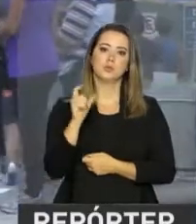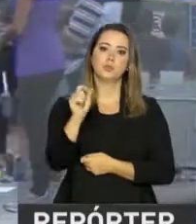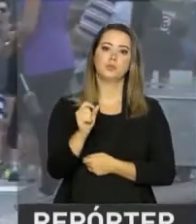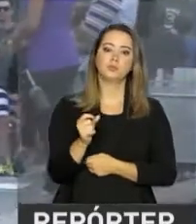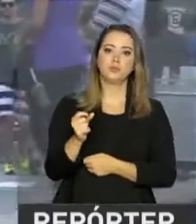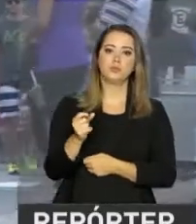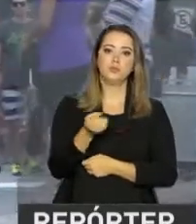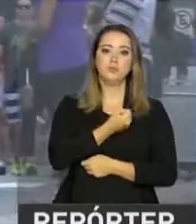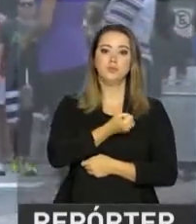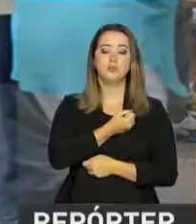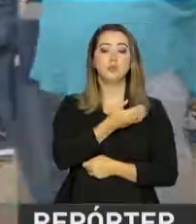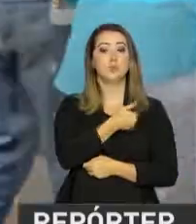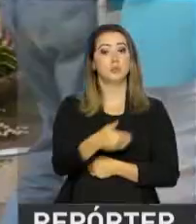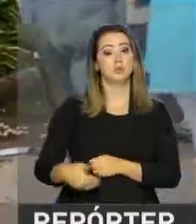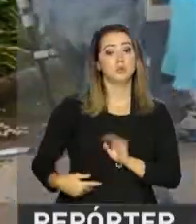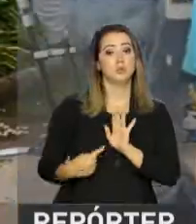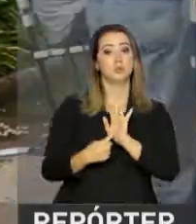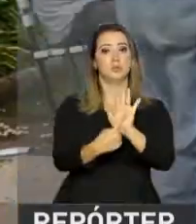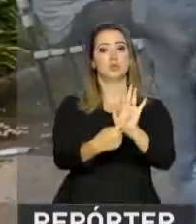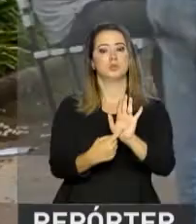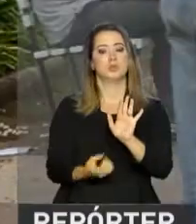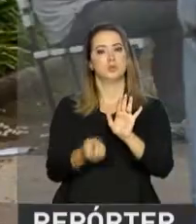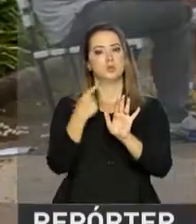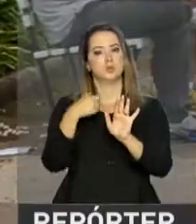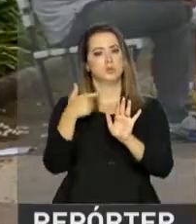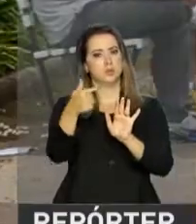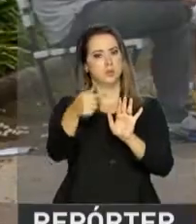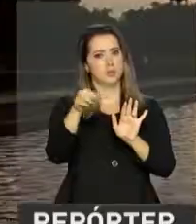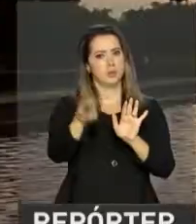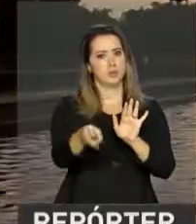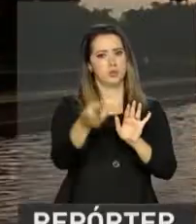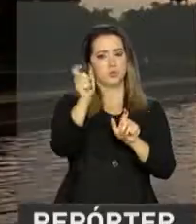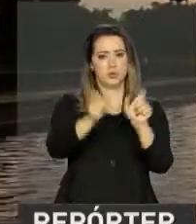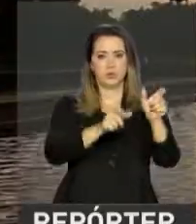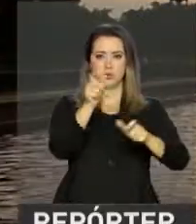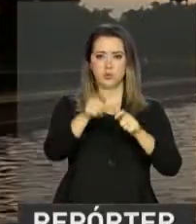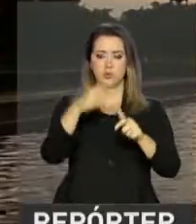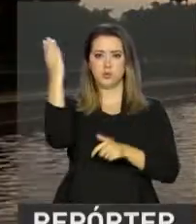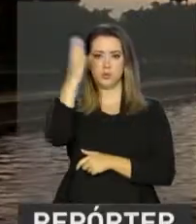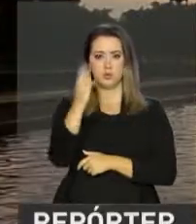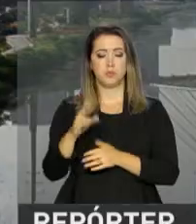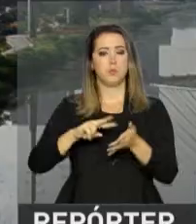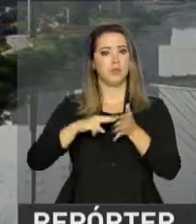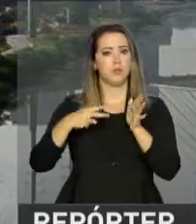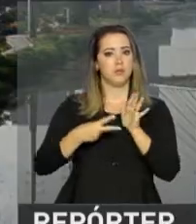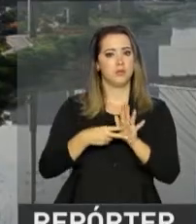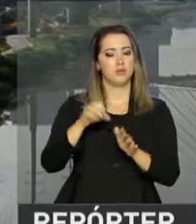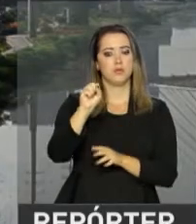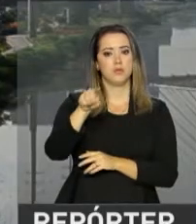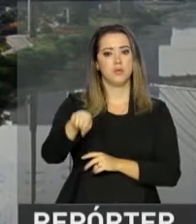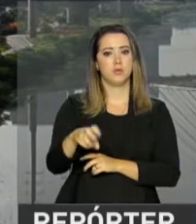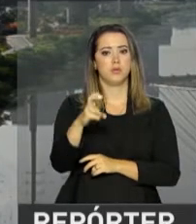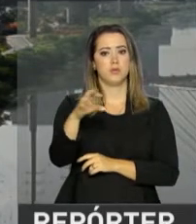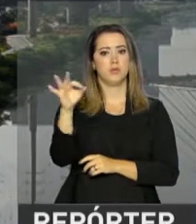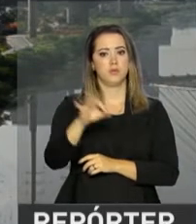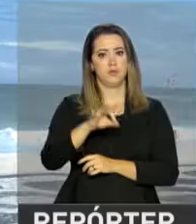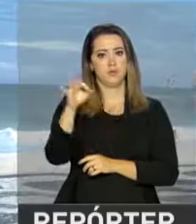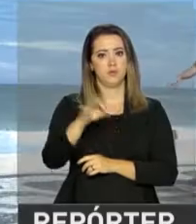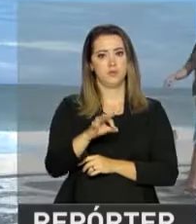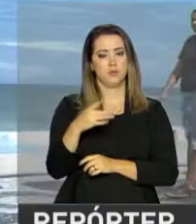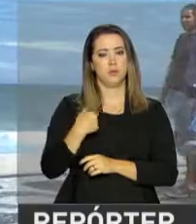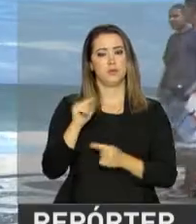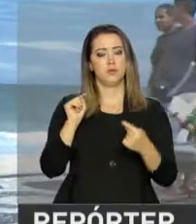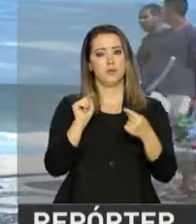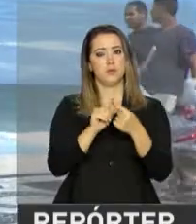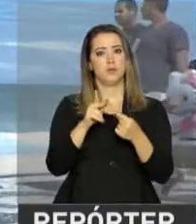dados do governo mostram que o setor emprega cerca de sete milhões de brasileiros e representa 8,5 por cento do pib direto e